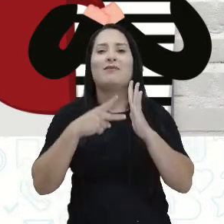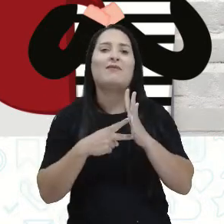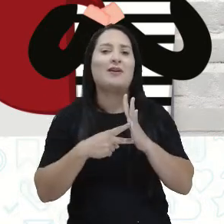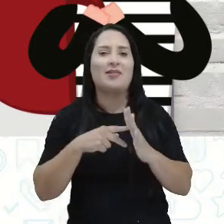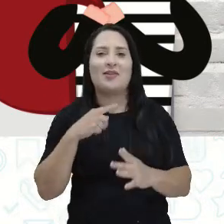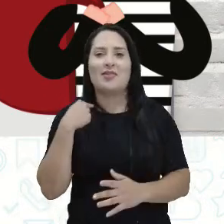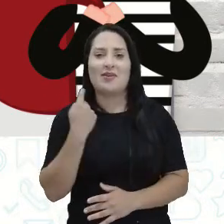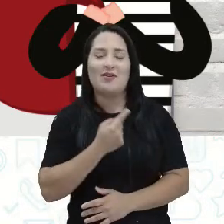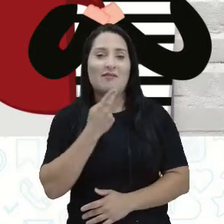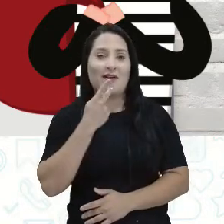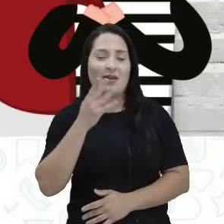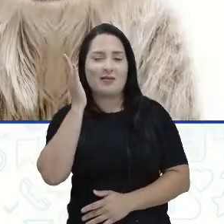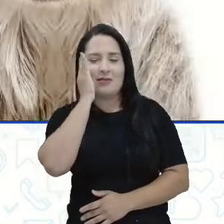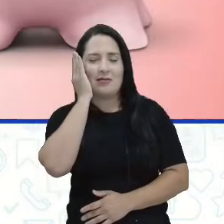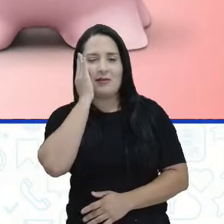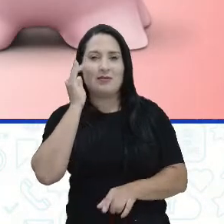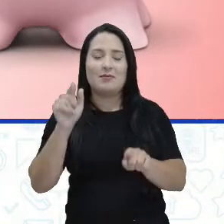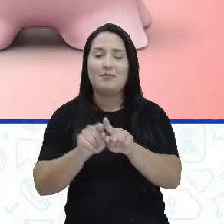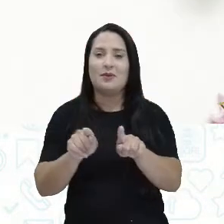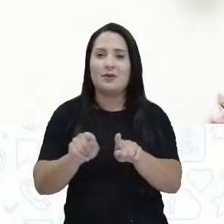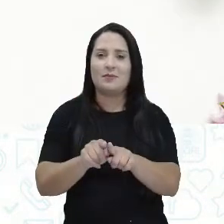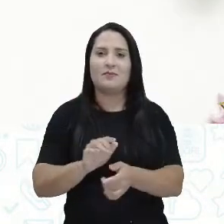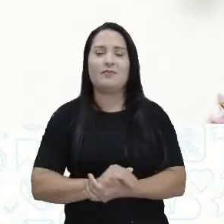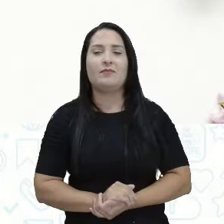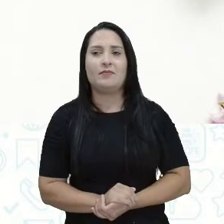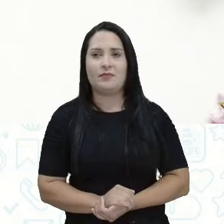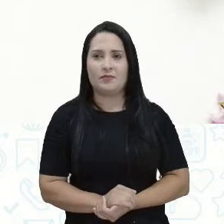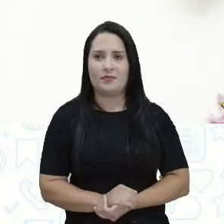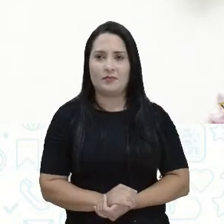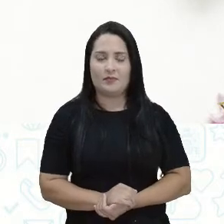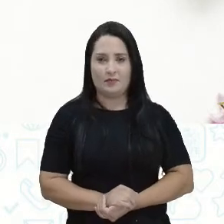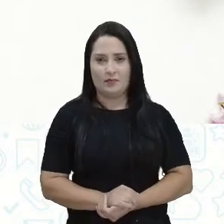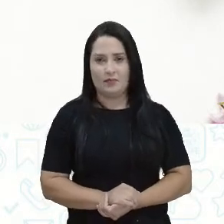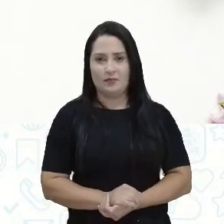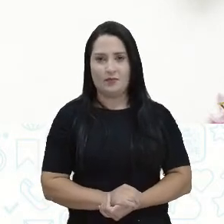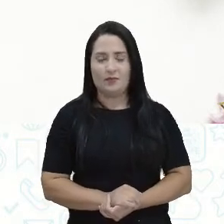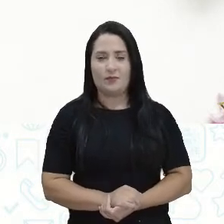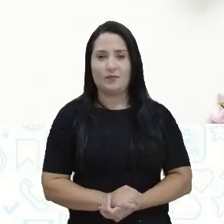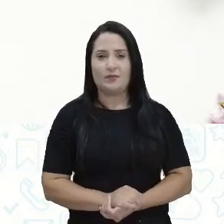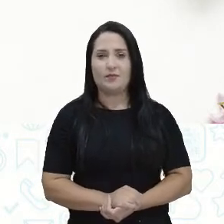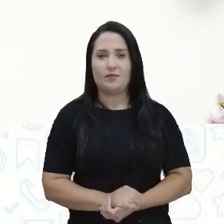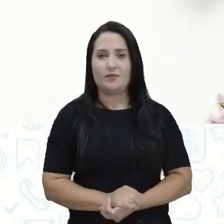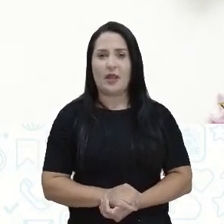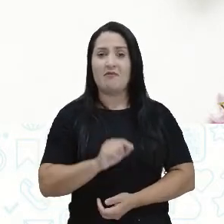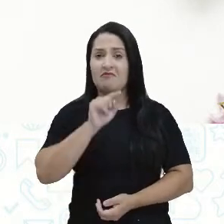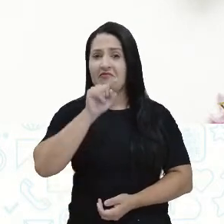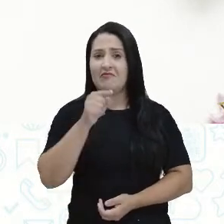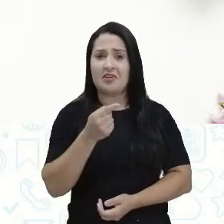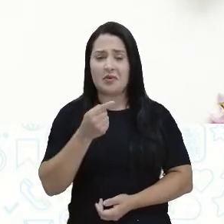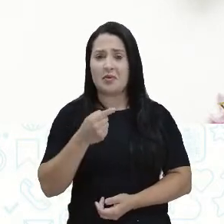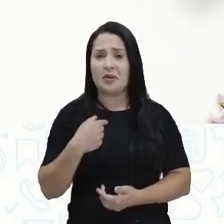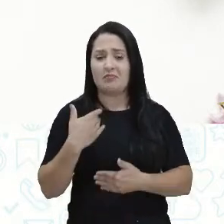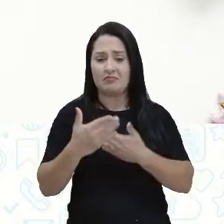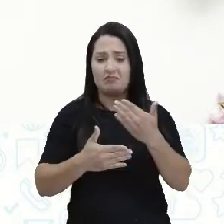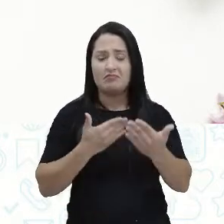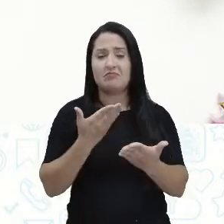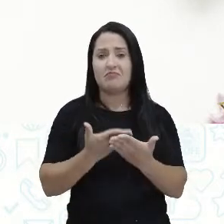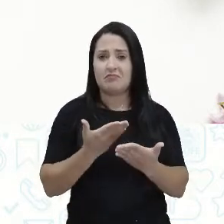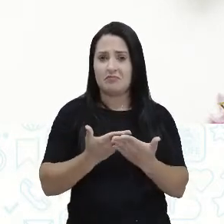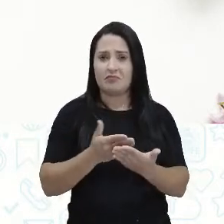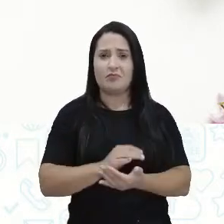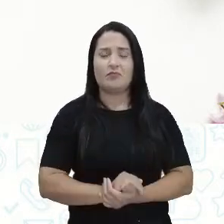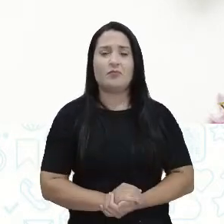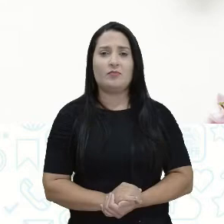que a gente vai compreender, tá? Então, vamos nos debruçar sobre a vírgula e os seus usos,